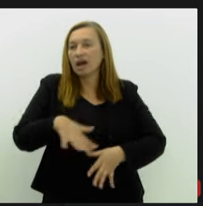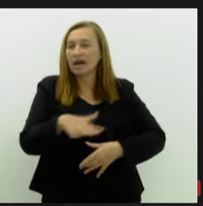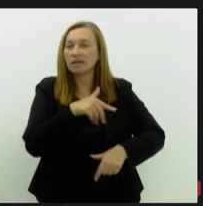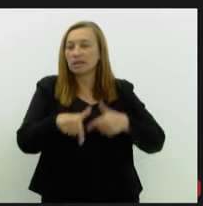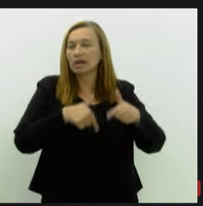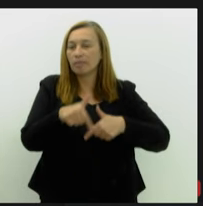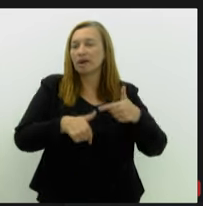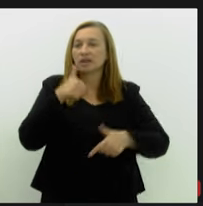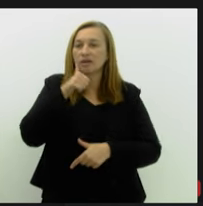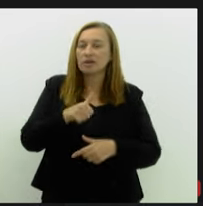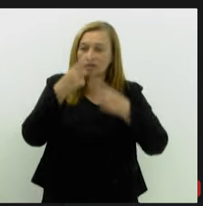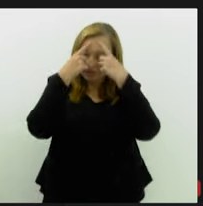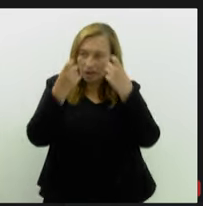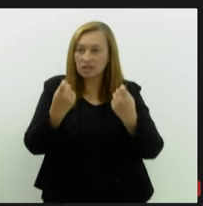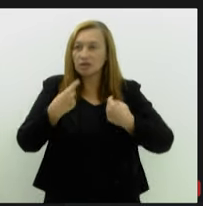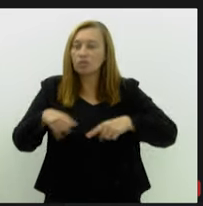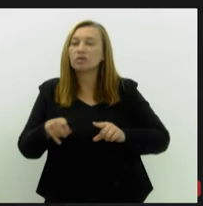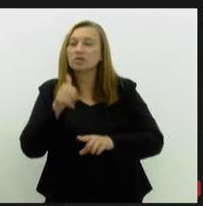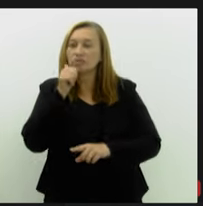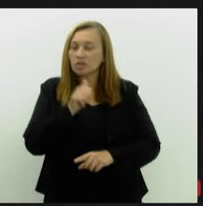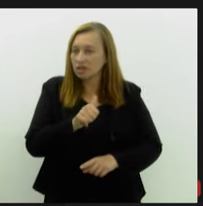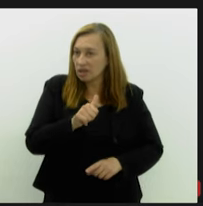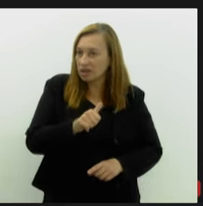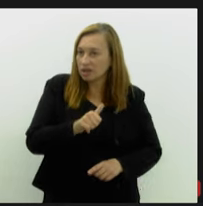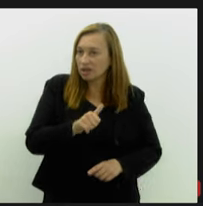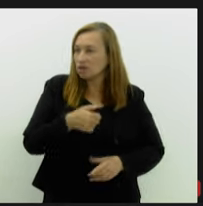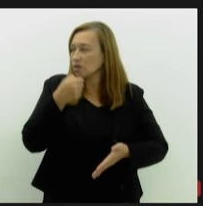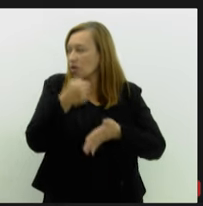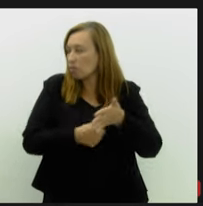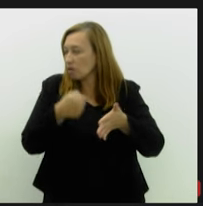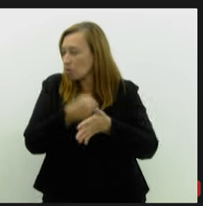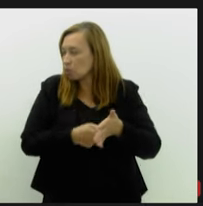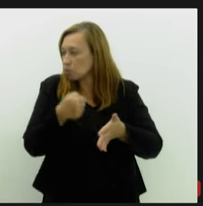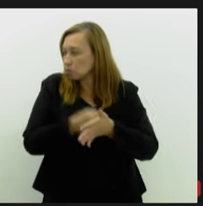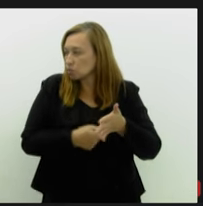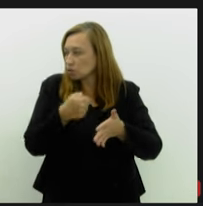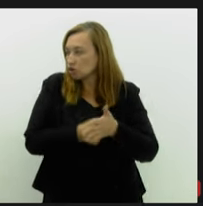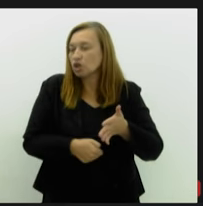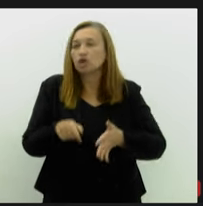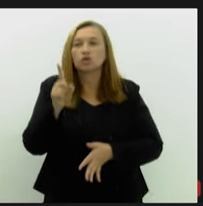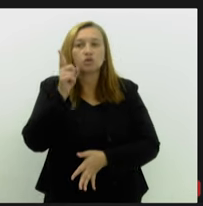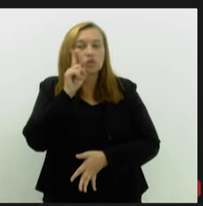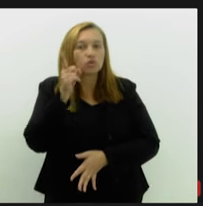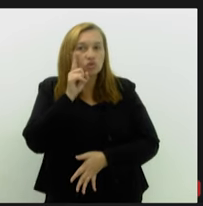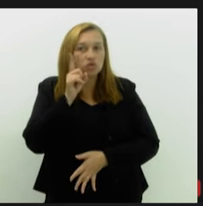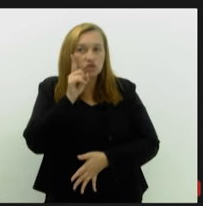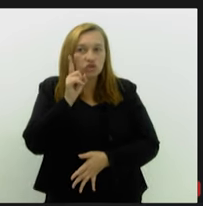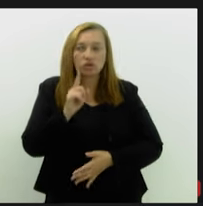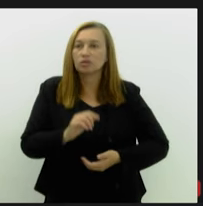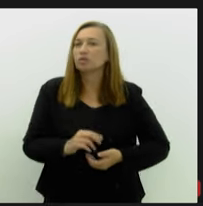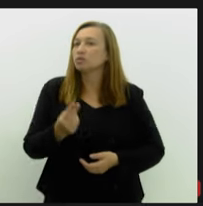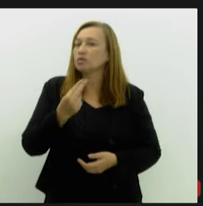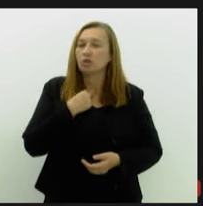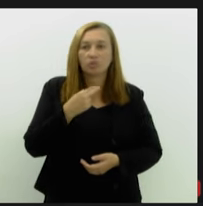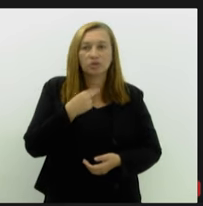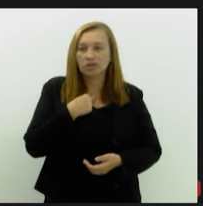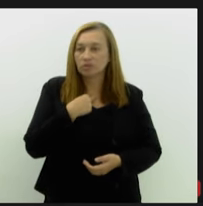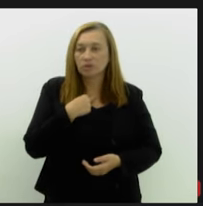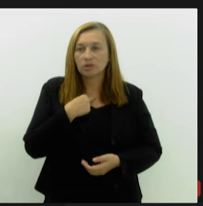sobre a violência contra a mulher, né, que isso é uma luta de todos os dias. Nós não